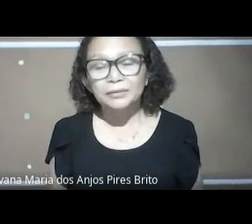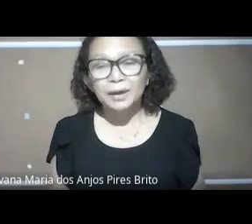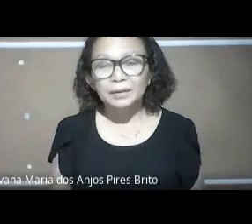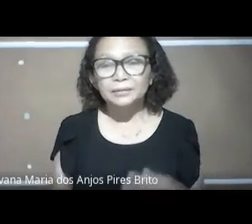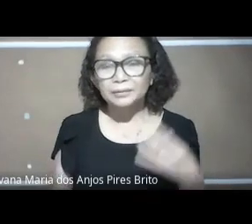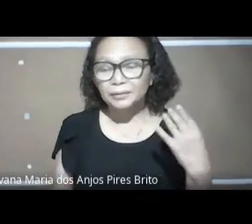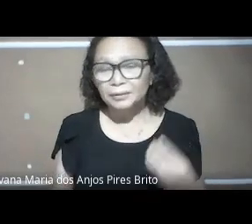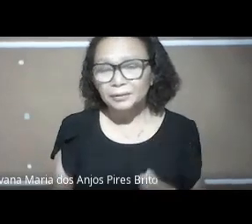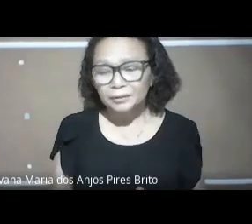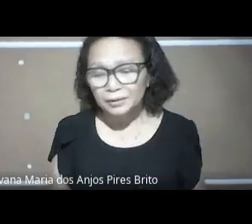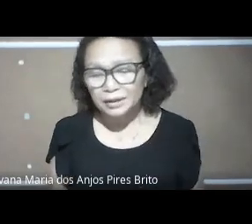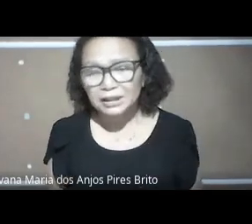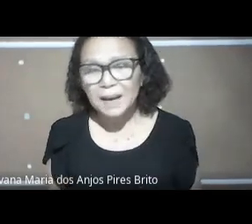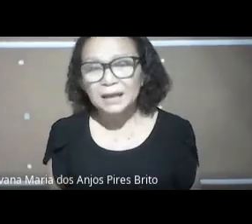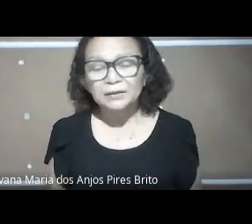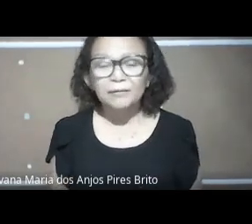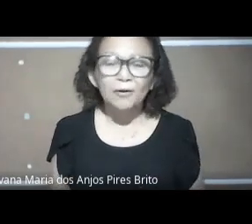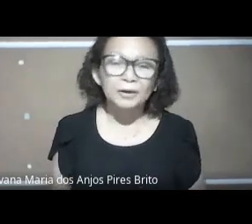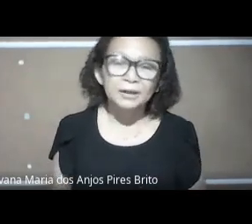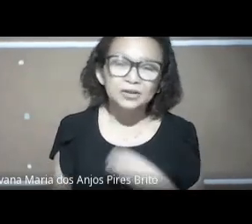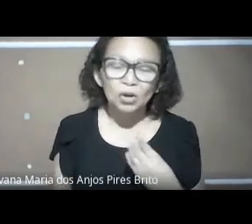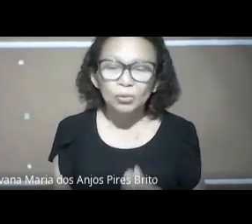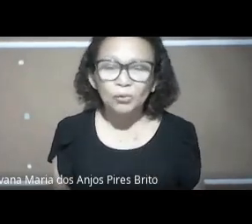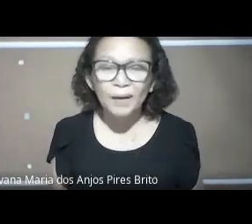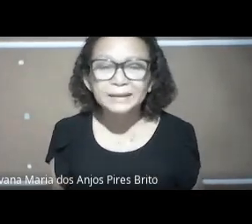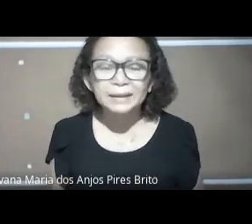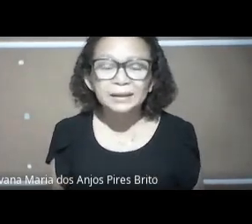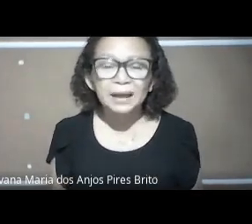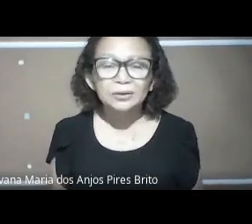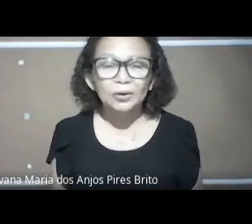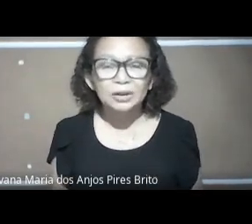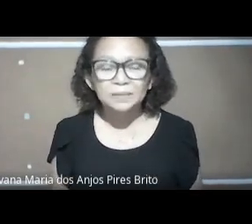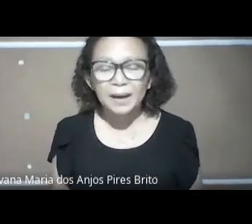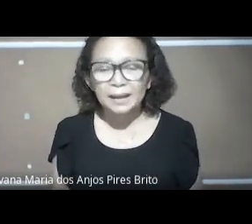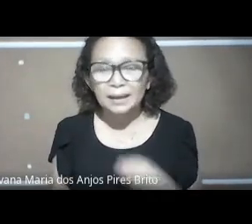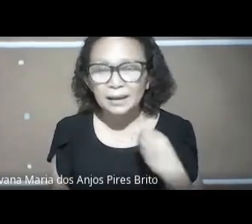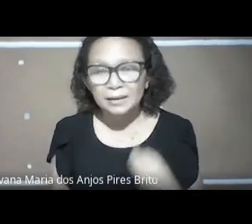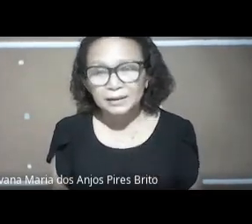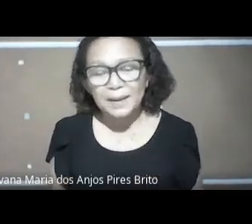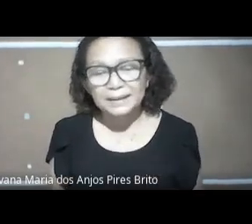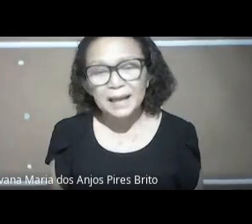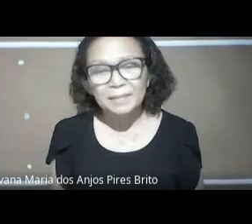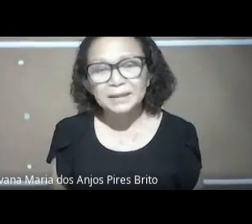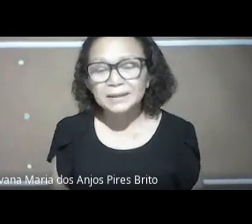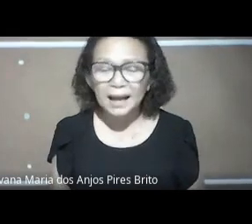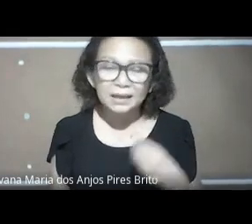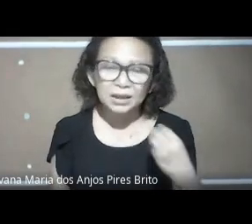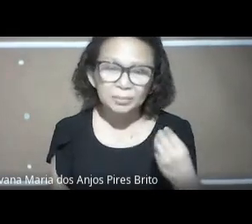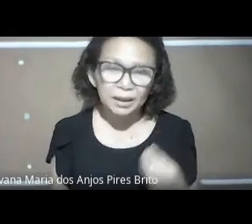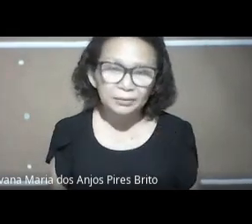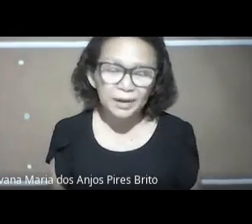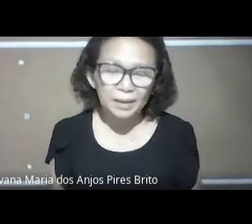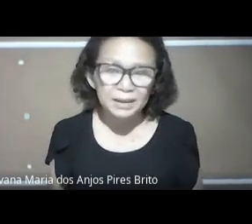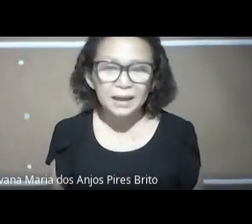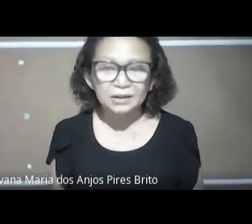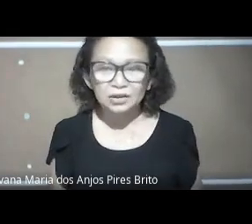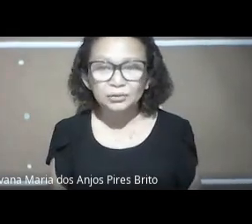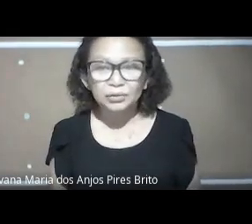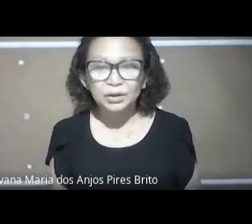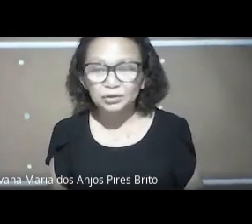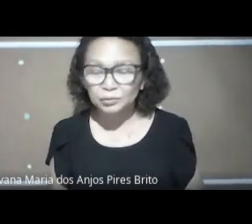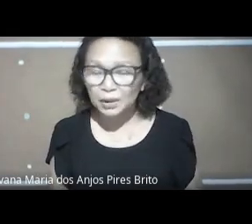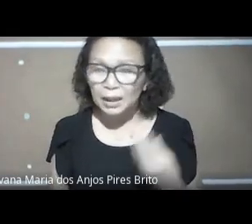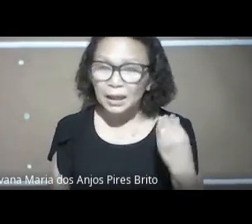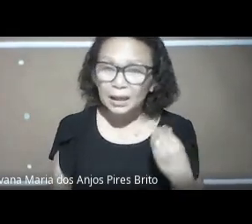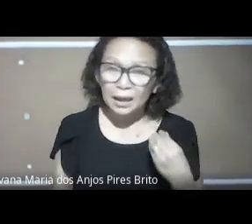o advento dos smartphones como facilitadores para se passar mensagem, para enviar mensagens